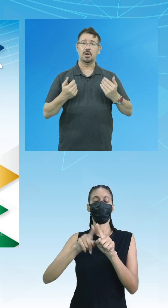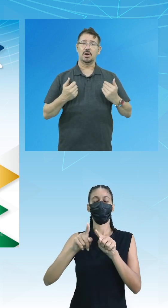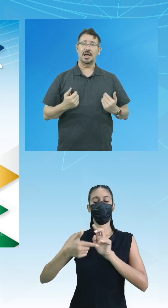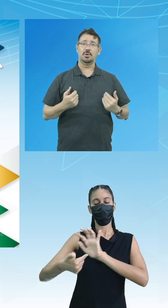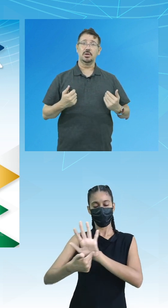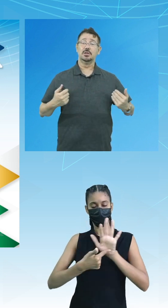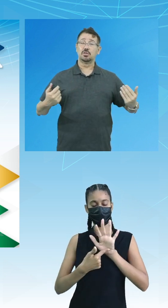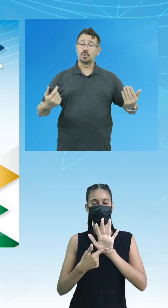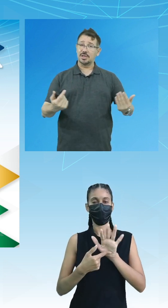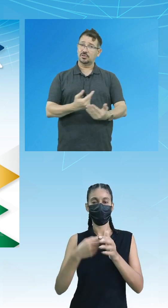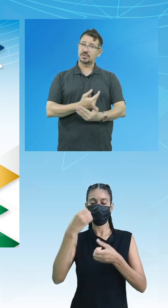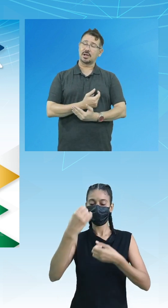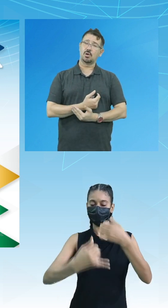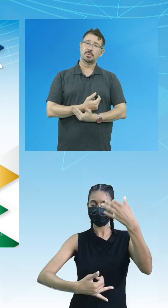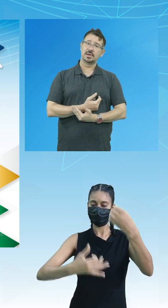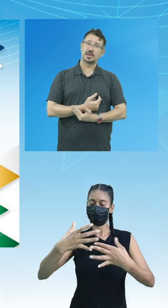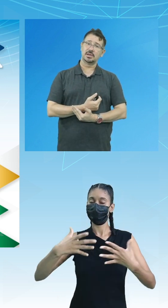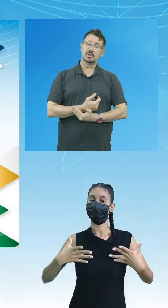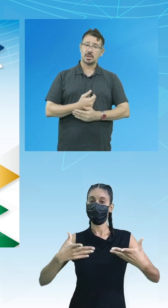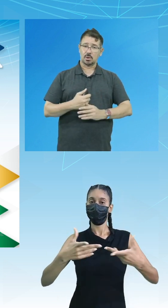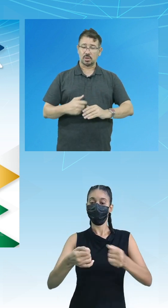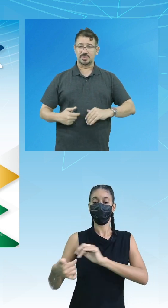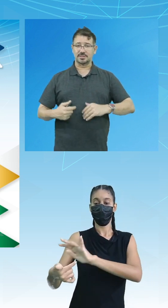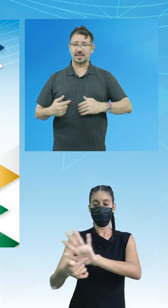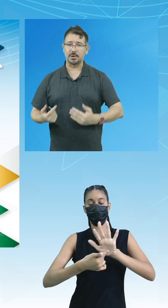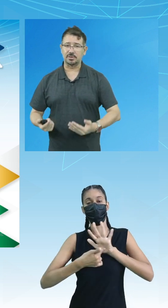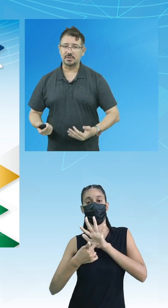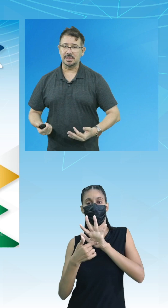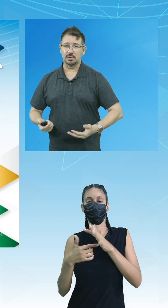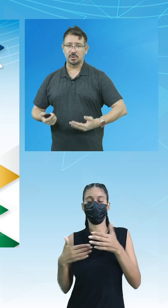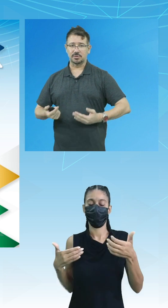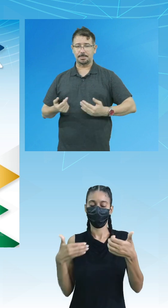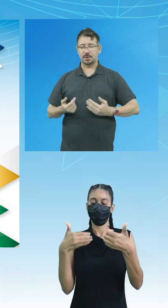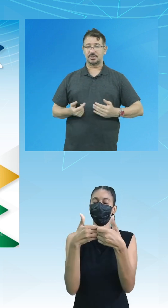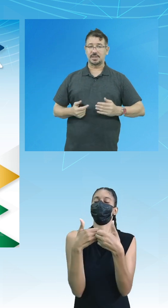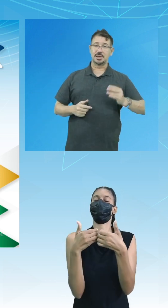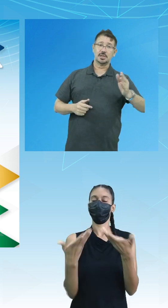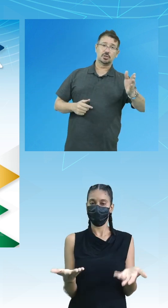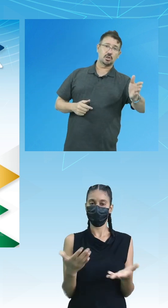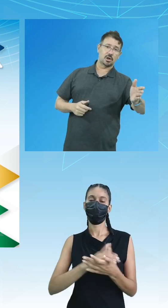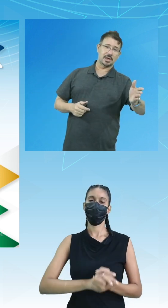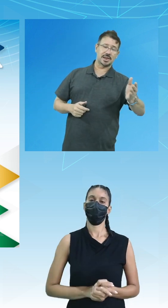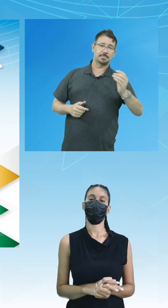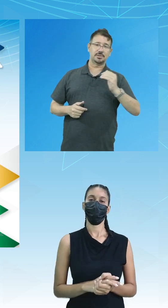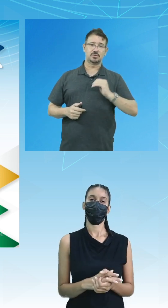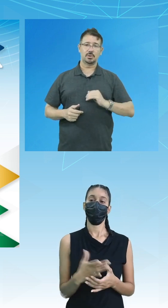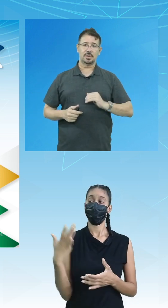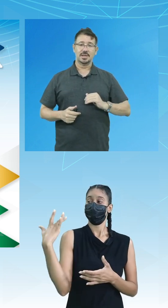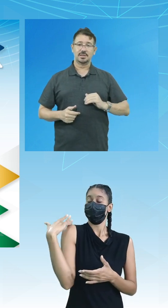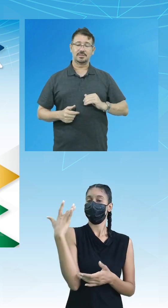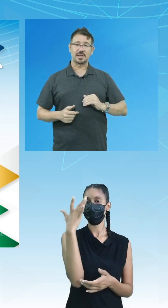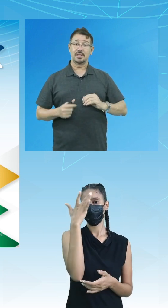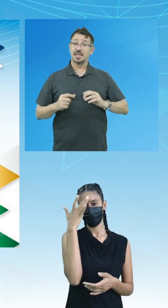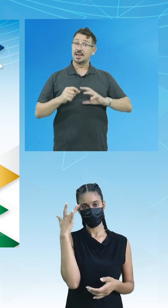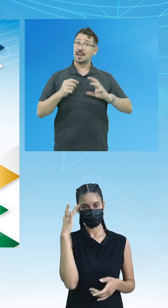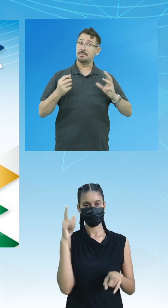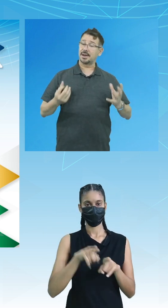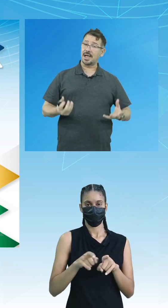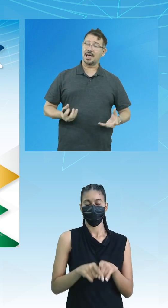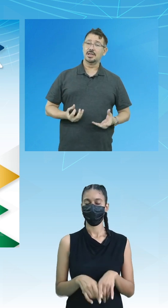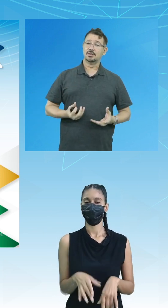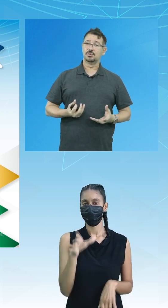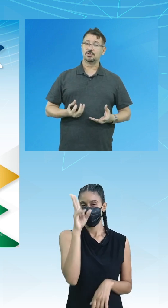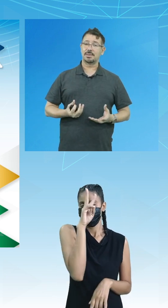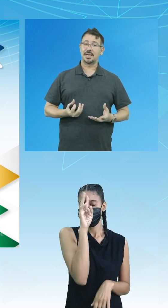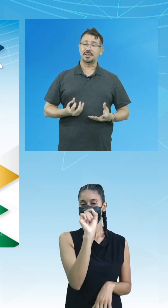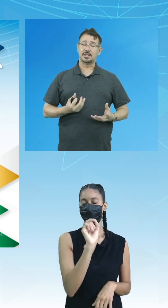exposição oral. Tudo isso está comunicando quando você se aproxima ou não se aproxima, toca na pessoa, certo? E